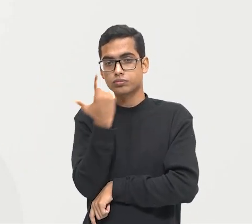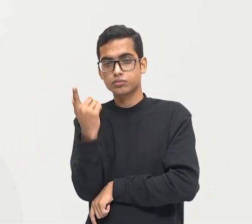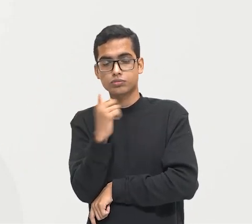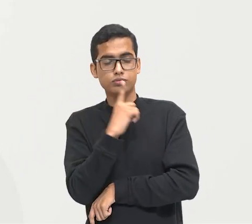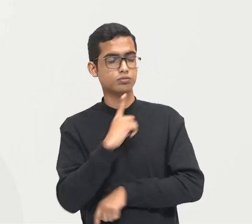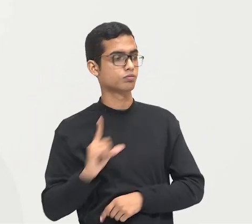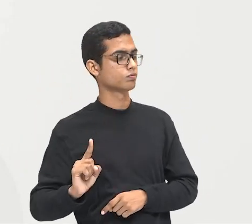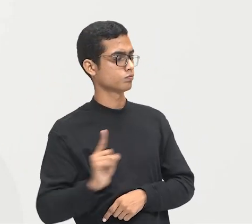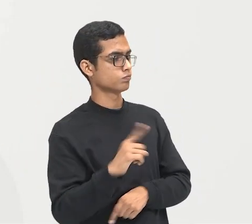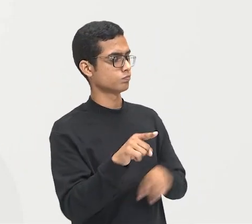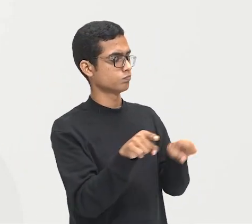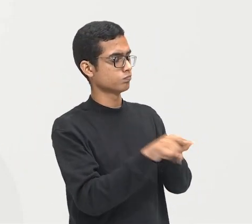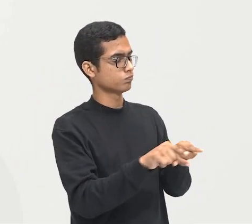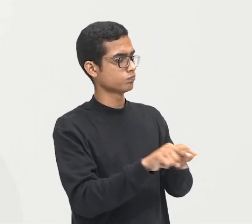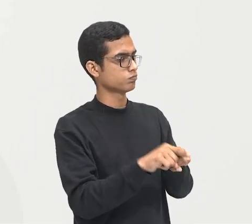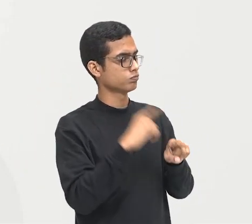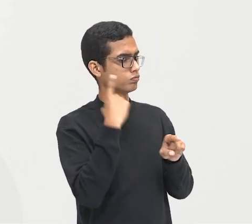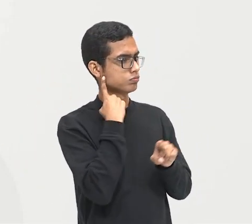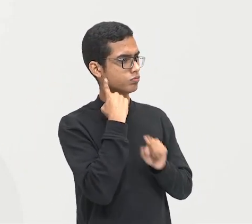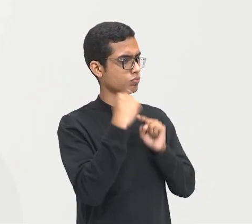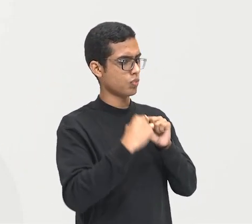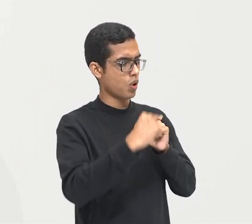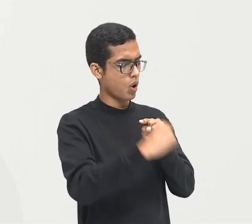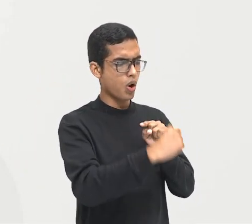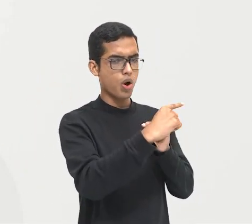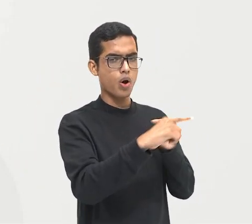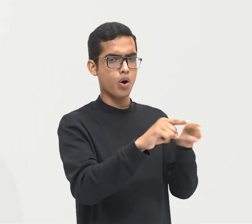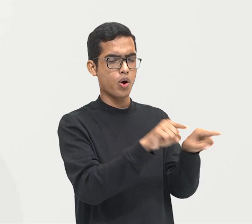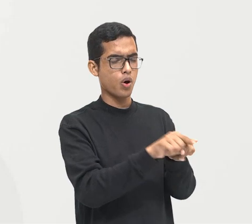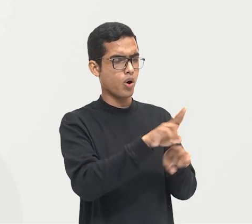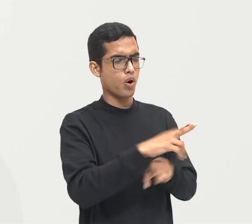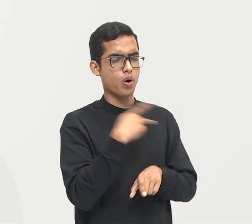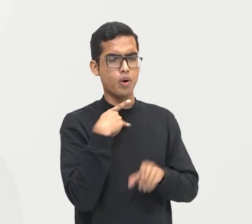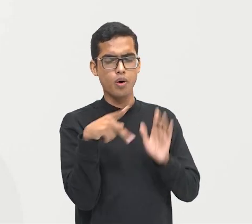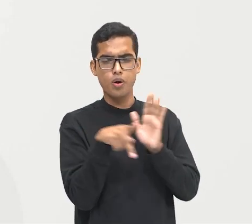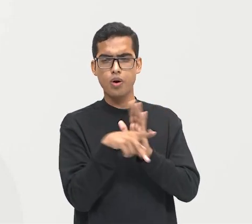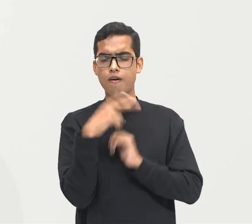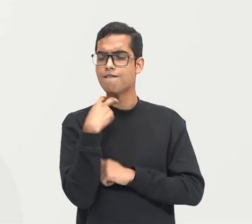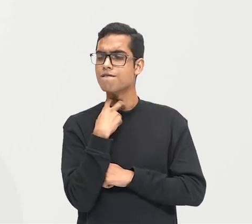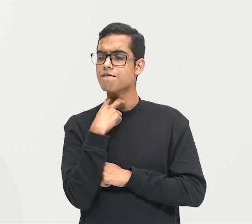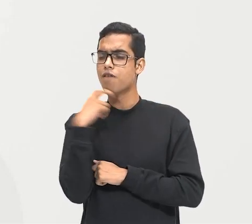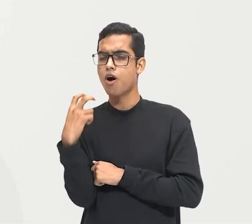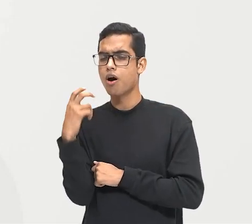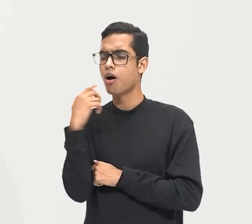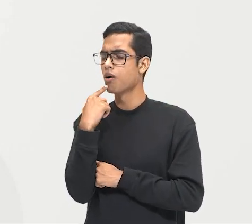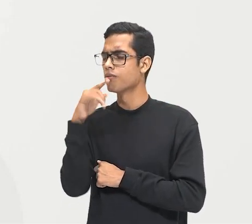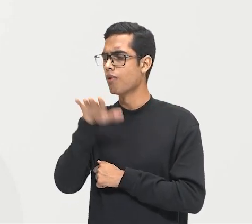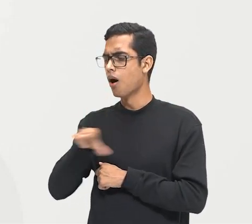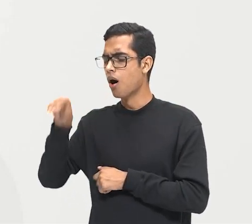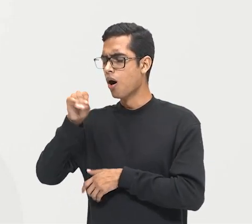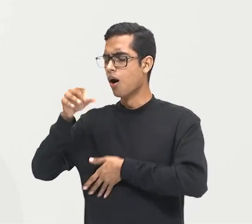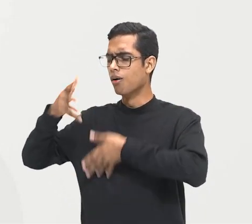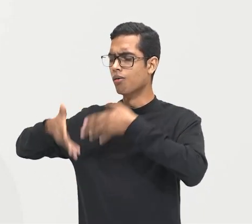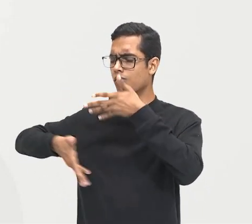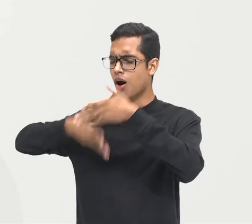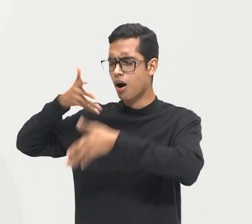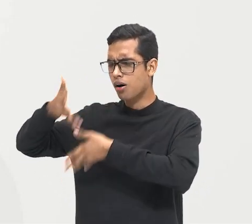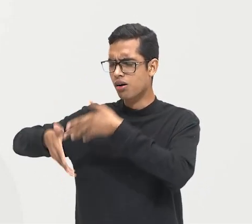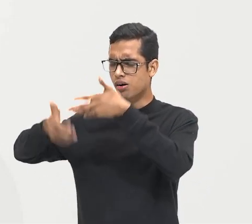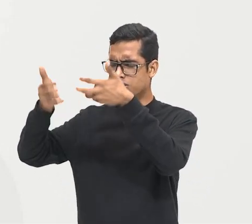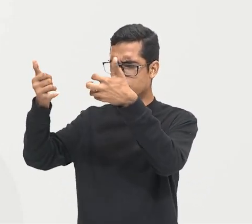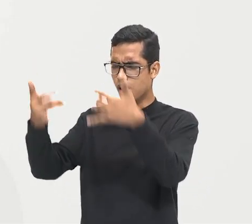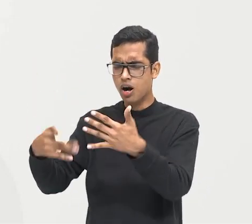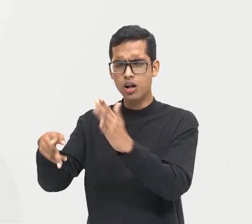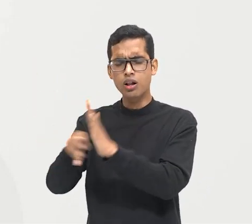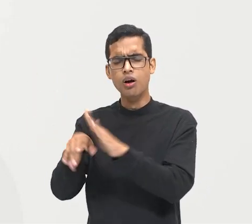está também emitindo, né, uma onda sonora a partir das suas cordas vocais. E essa onda aí, ó, ela está se propagando. Qual é o